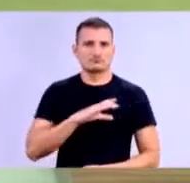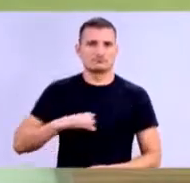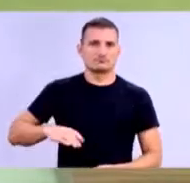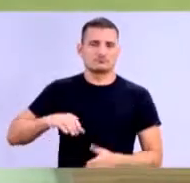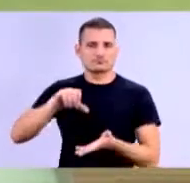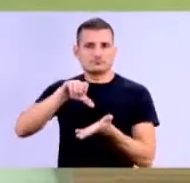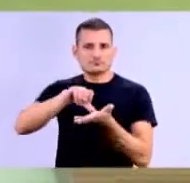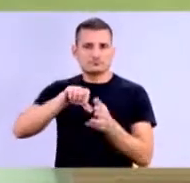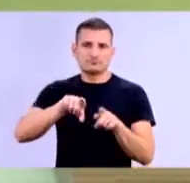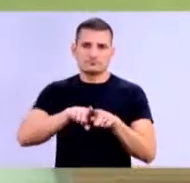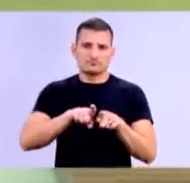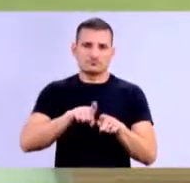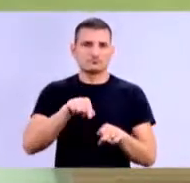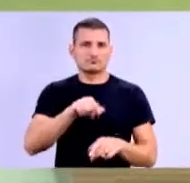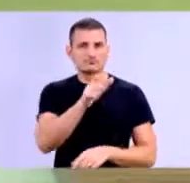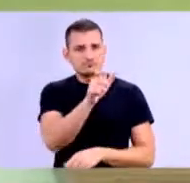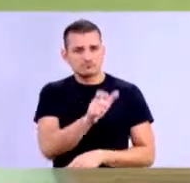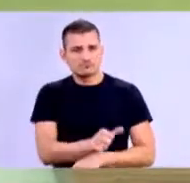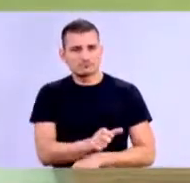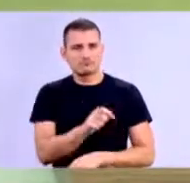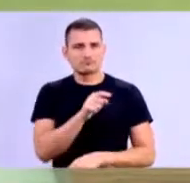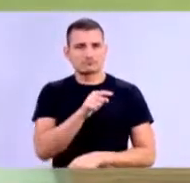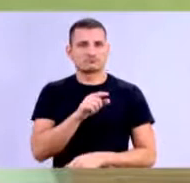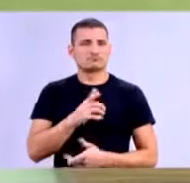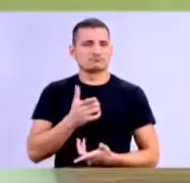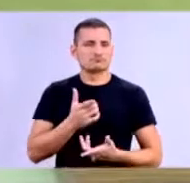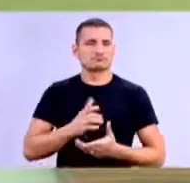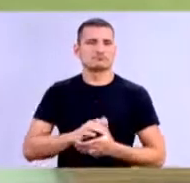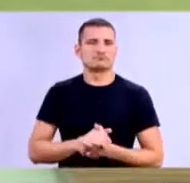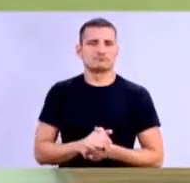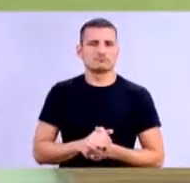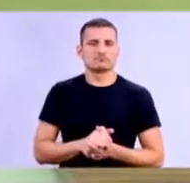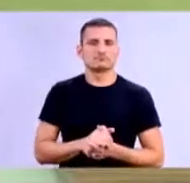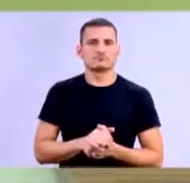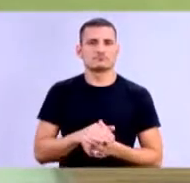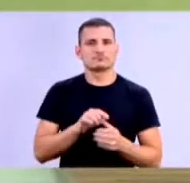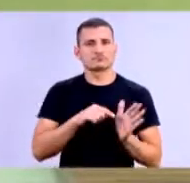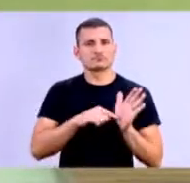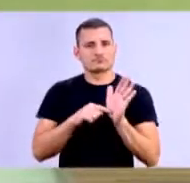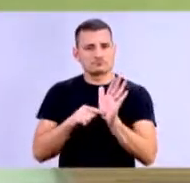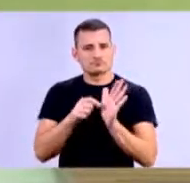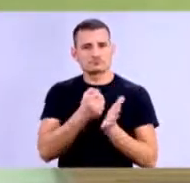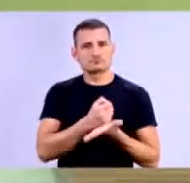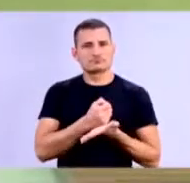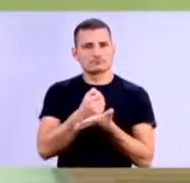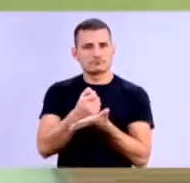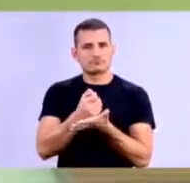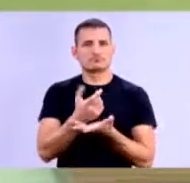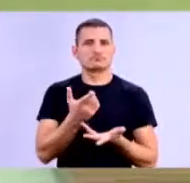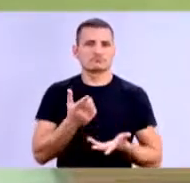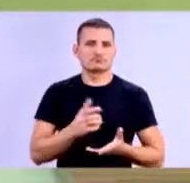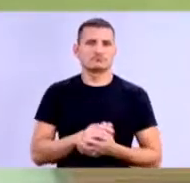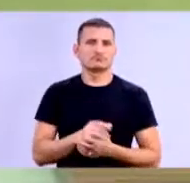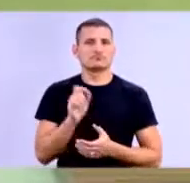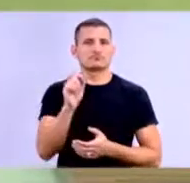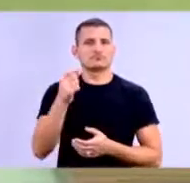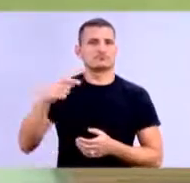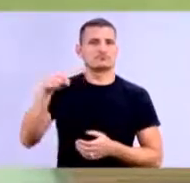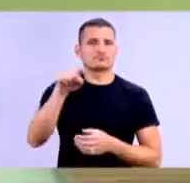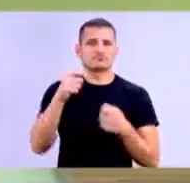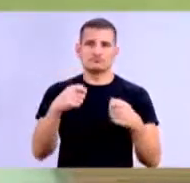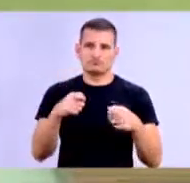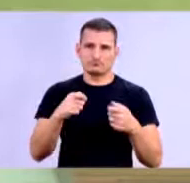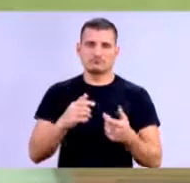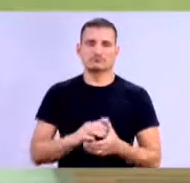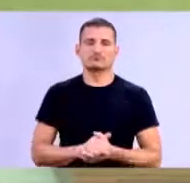de polo também, que são sujeitos em potencial para auxiliar em toda a estrutura para que nós